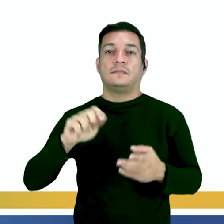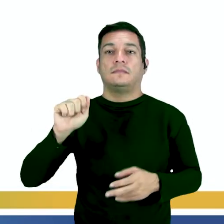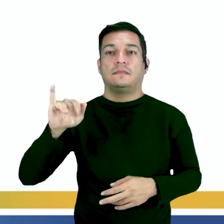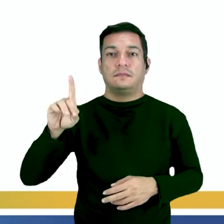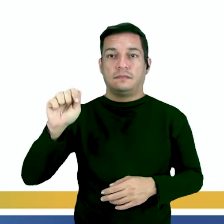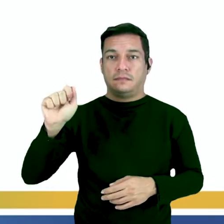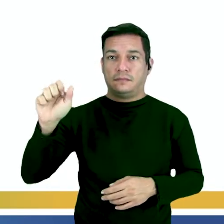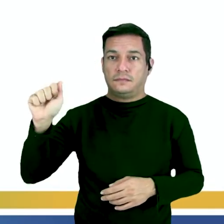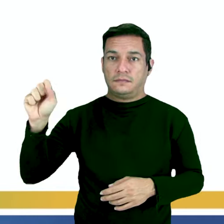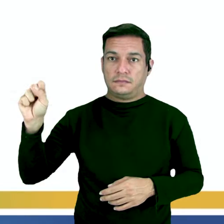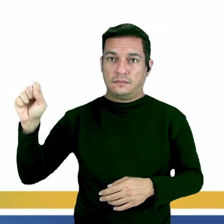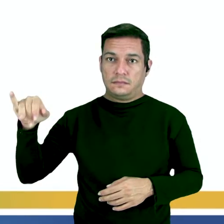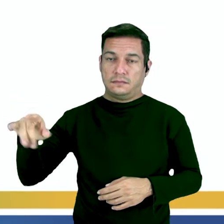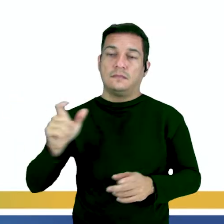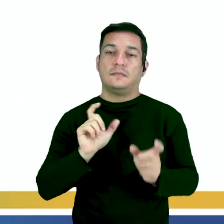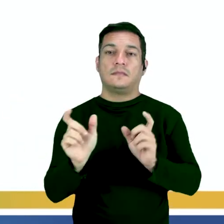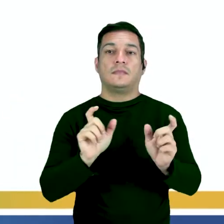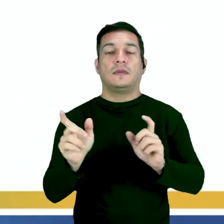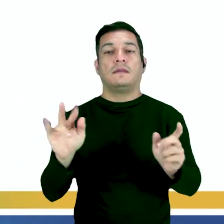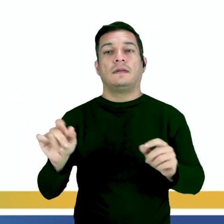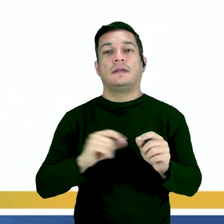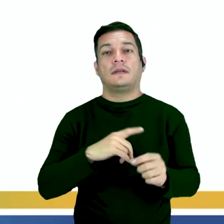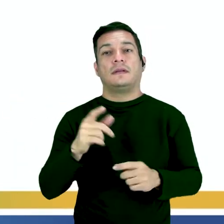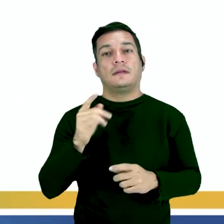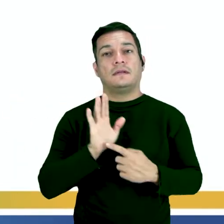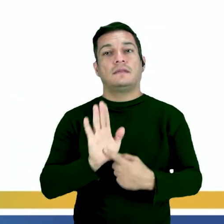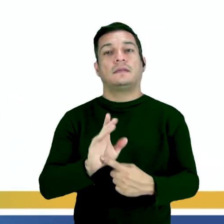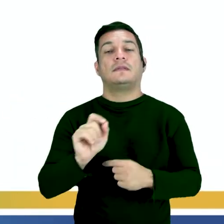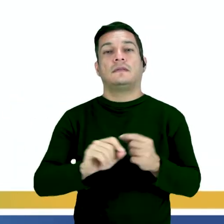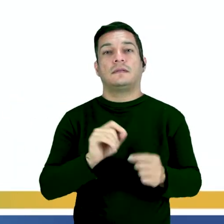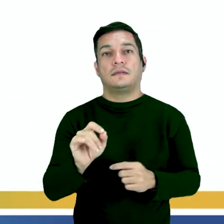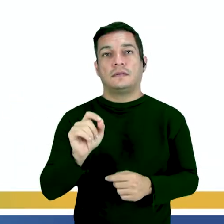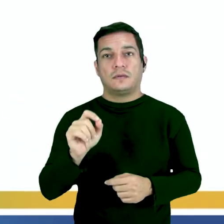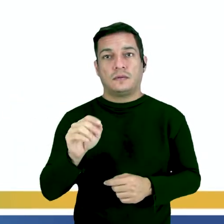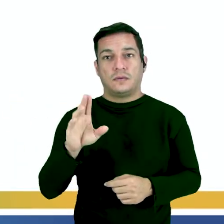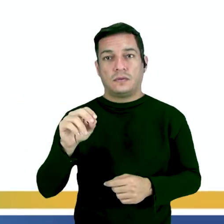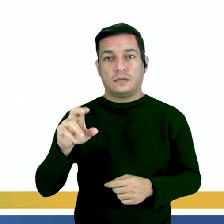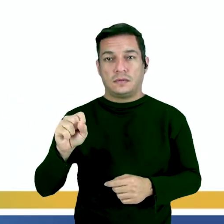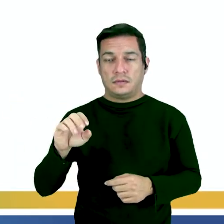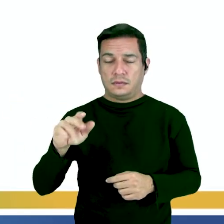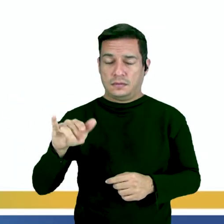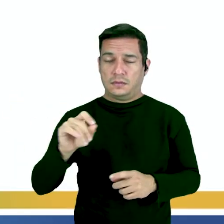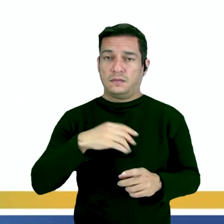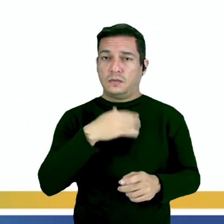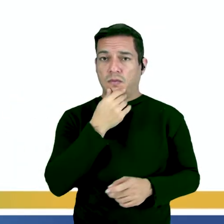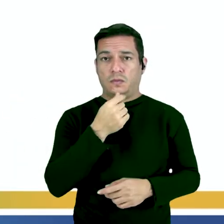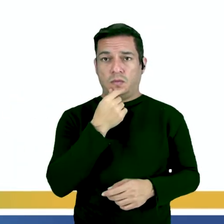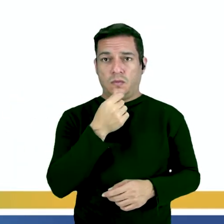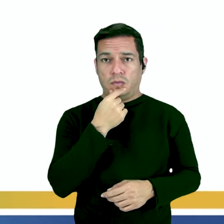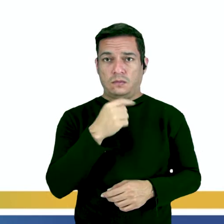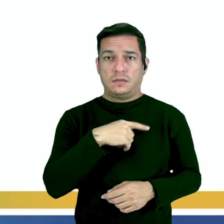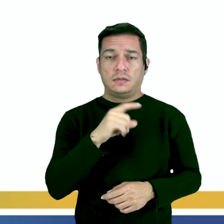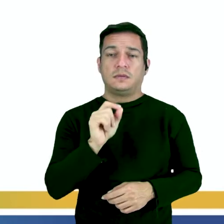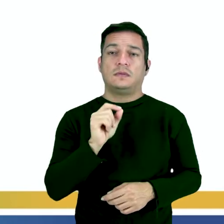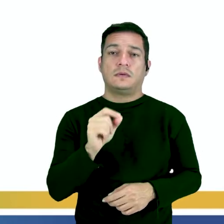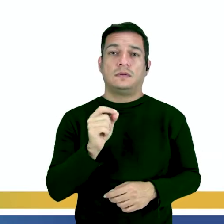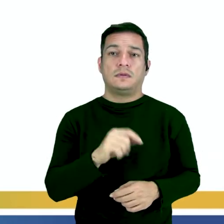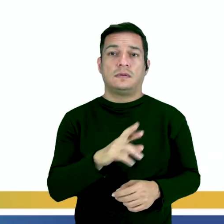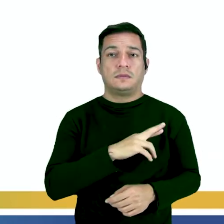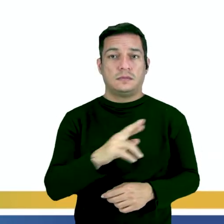aqui algumas palavras que vão trazer essa ideia de concessão. Mesmo os homens estando aí com